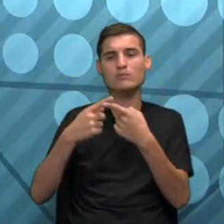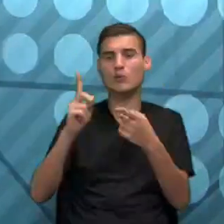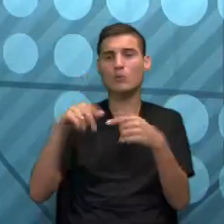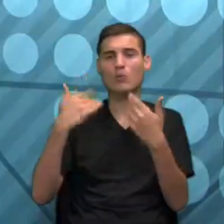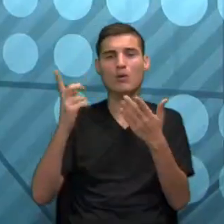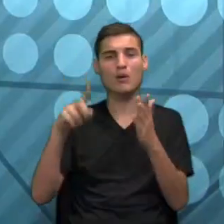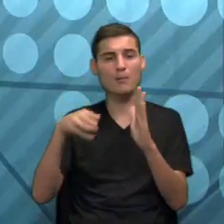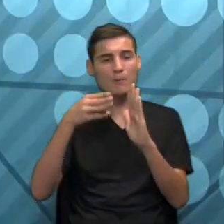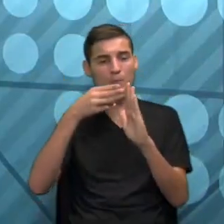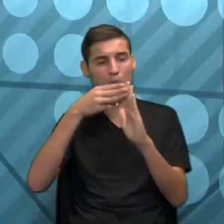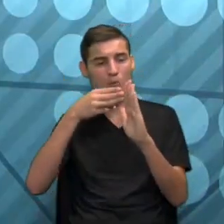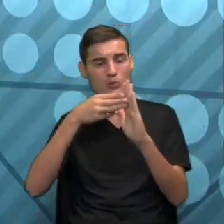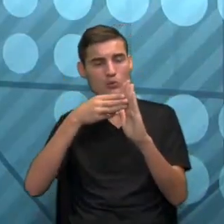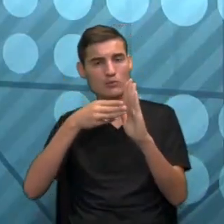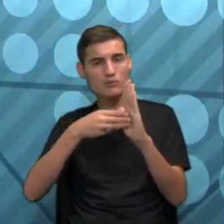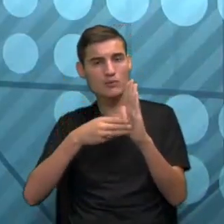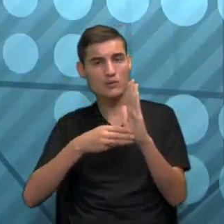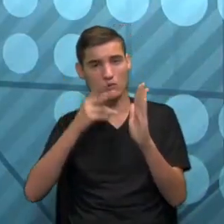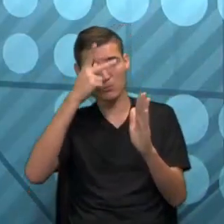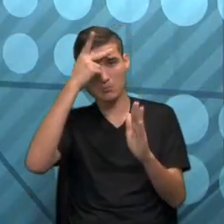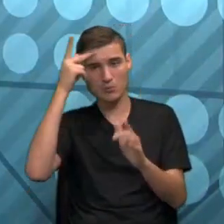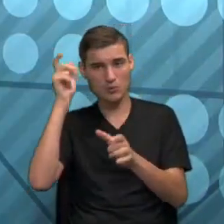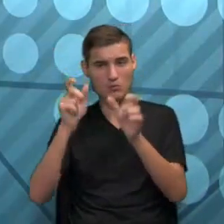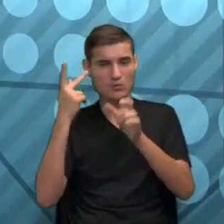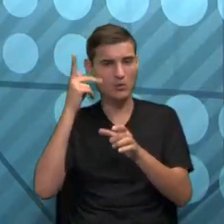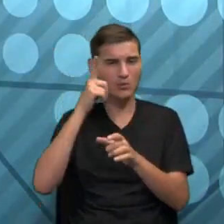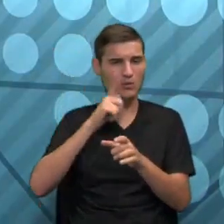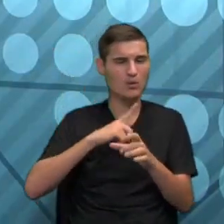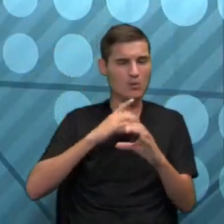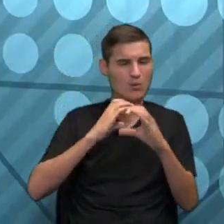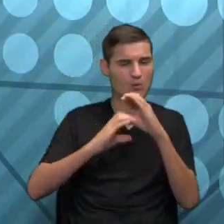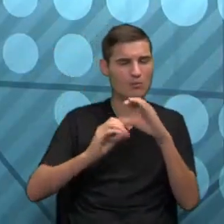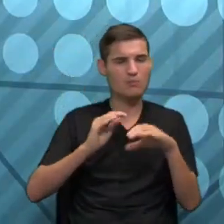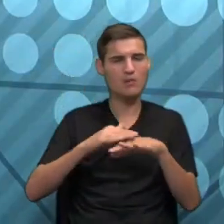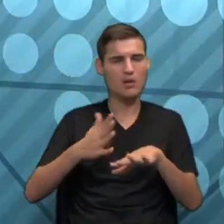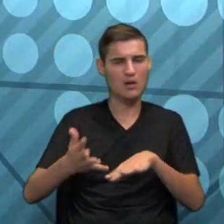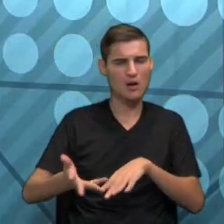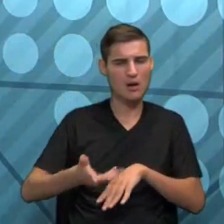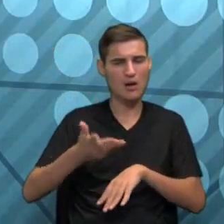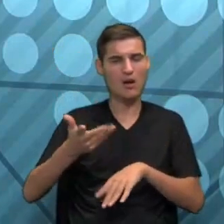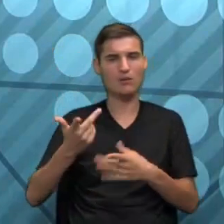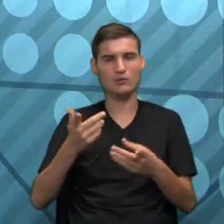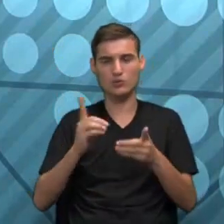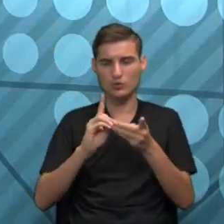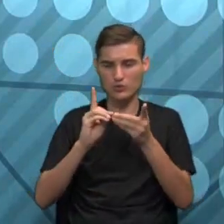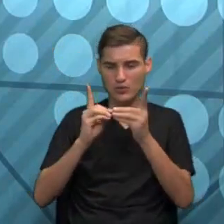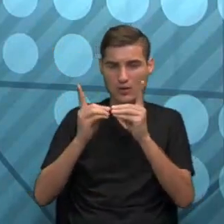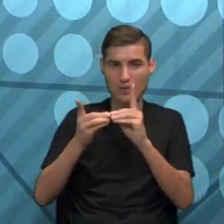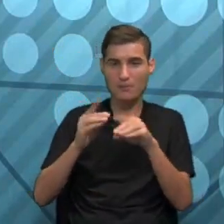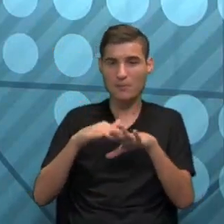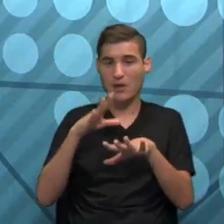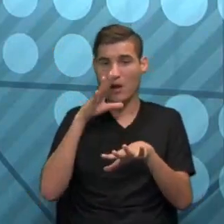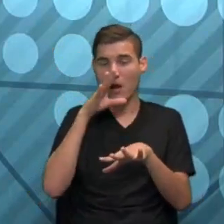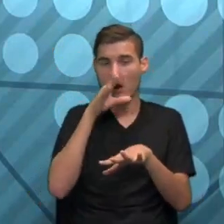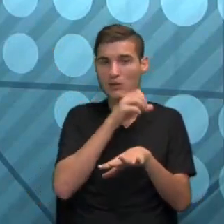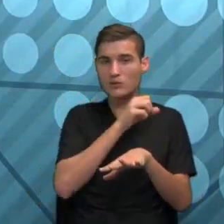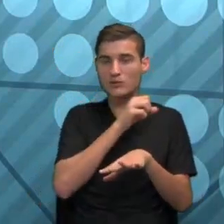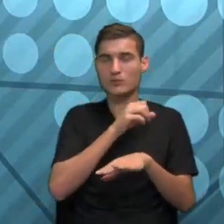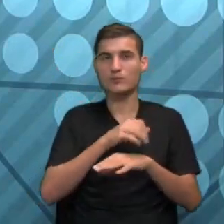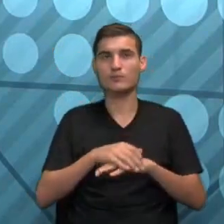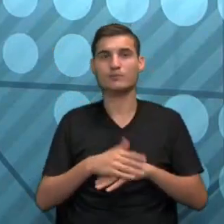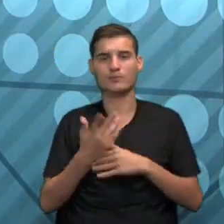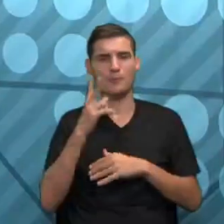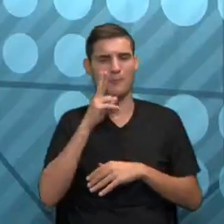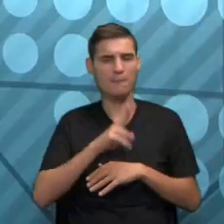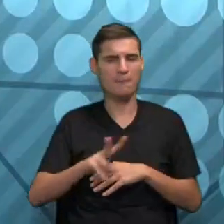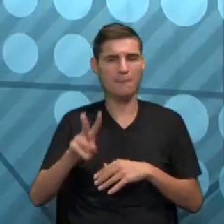motivação das pessoas para criarem esse tipo de comunicação mais veloz, mais dinâmica, mais ágil. Então, observando